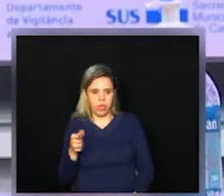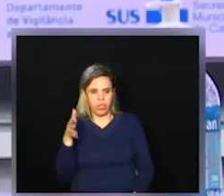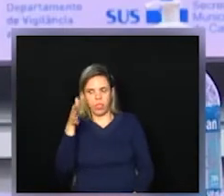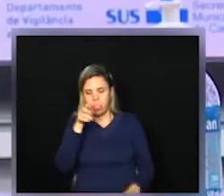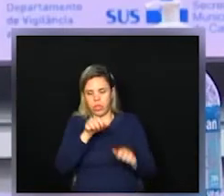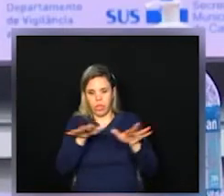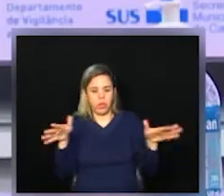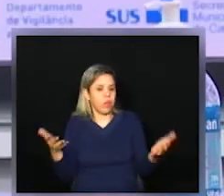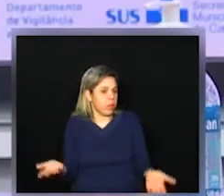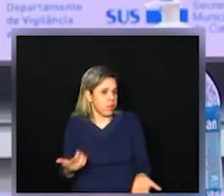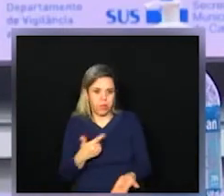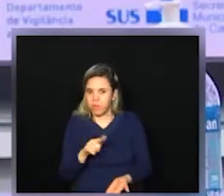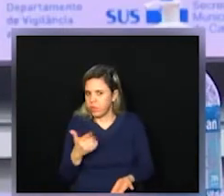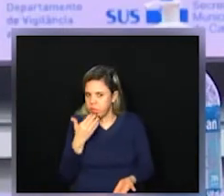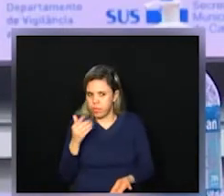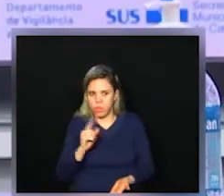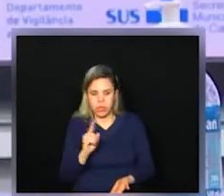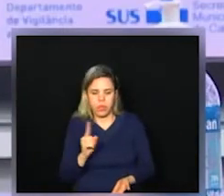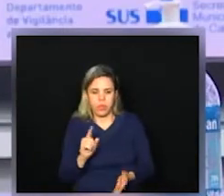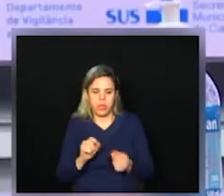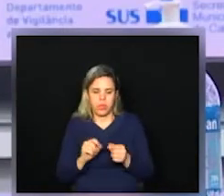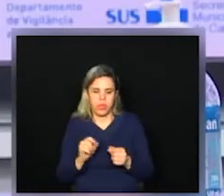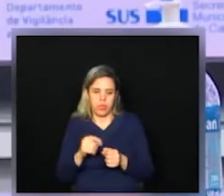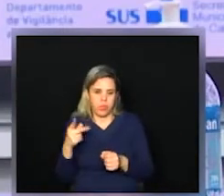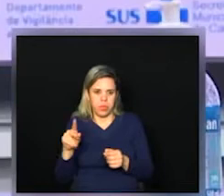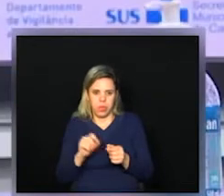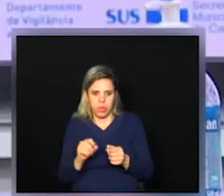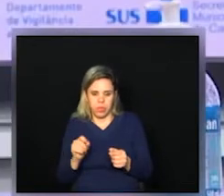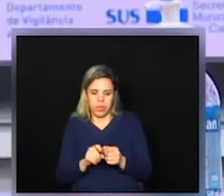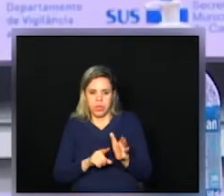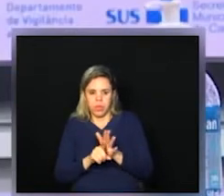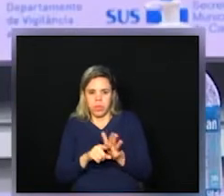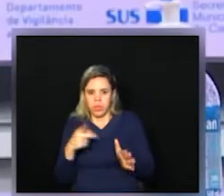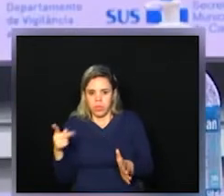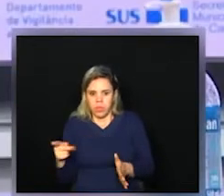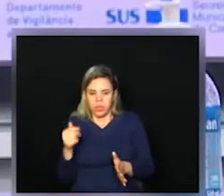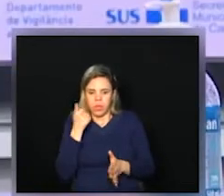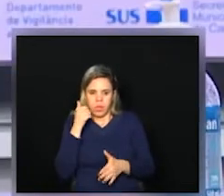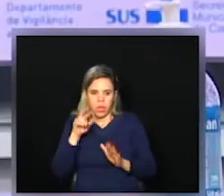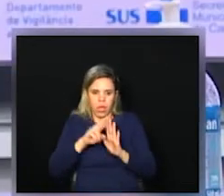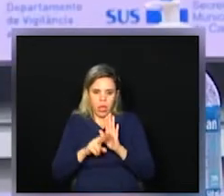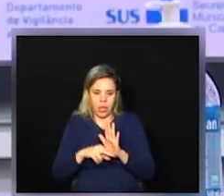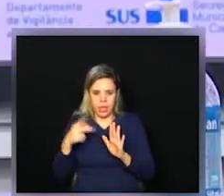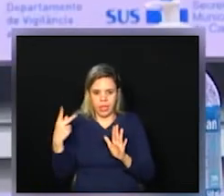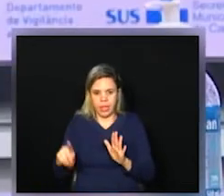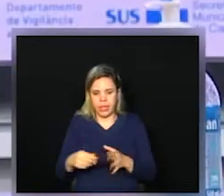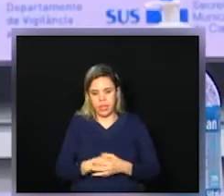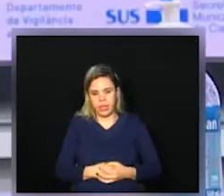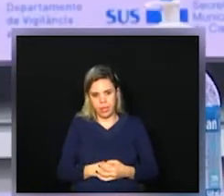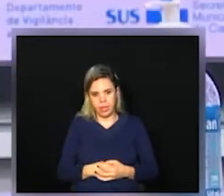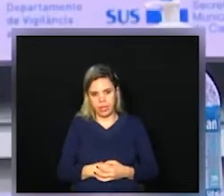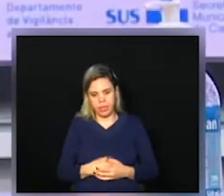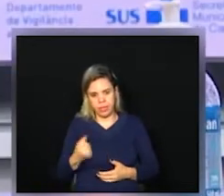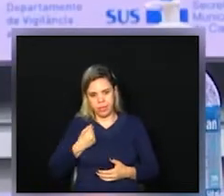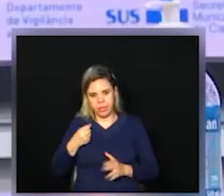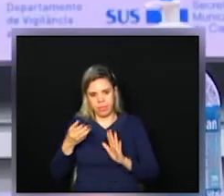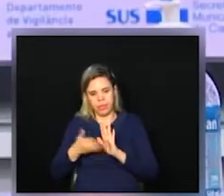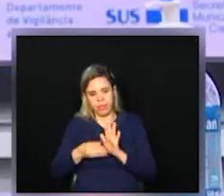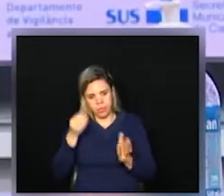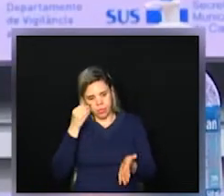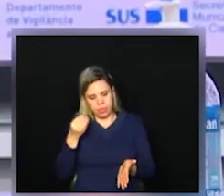Então, não é a gente que está pedindo, eles fazem de acordo com o protocolo deles e do número de amostras